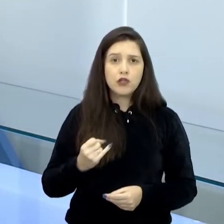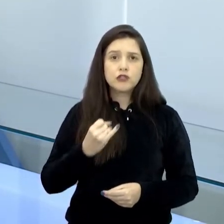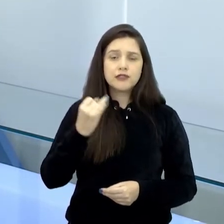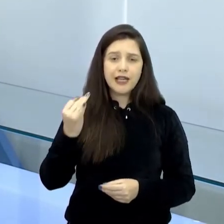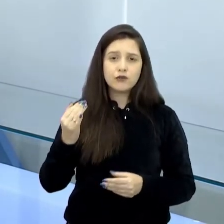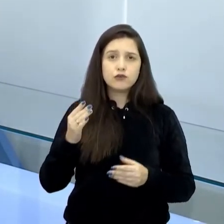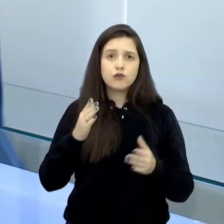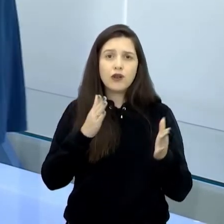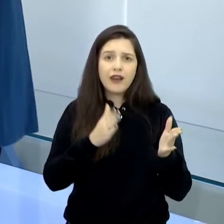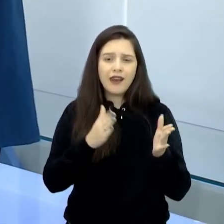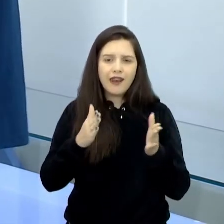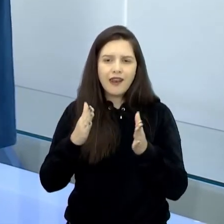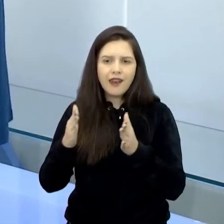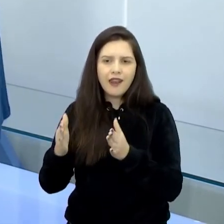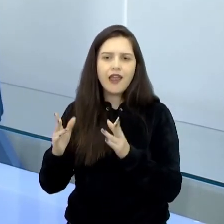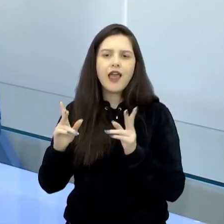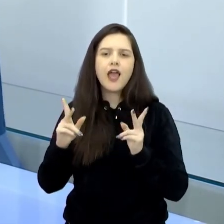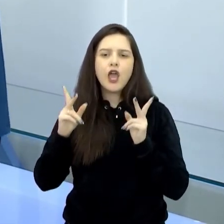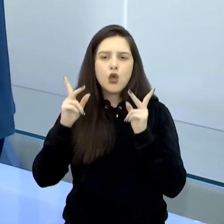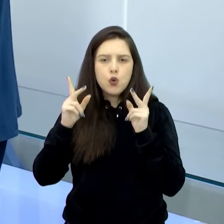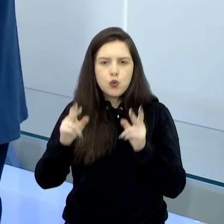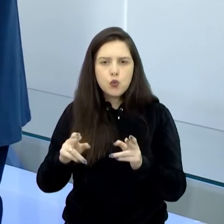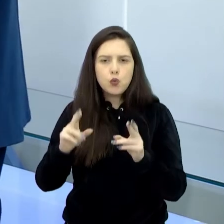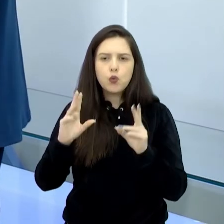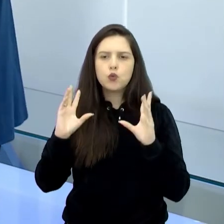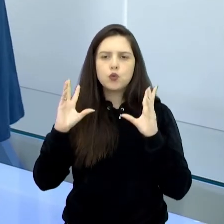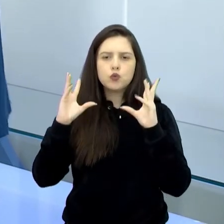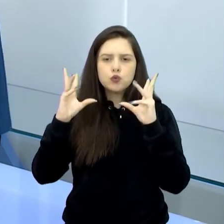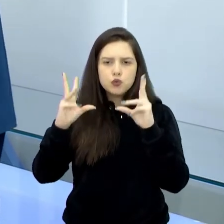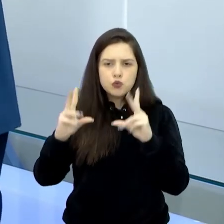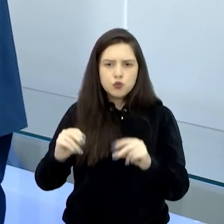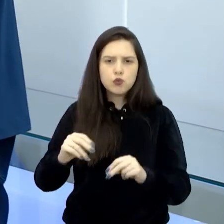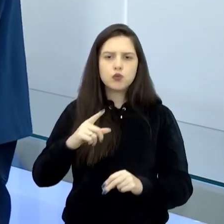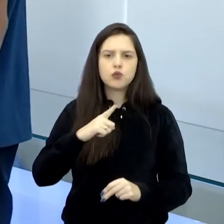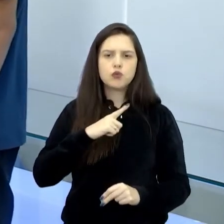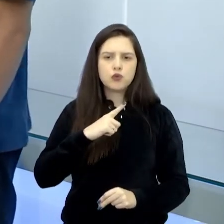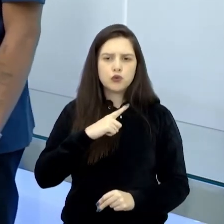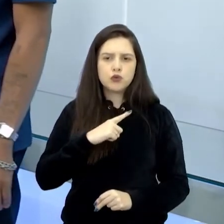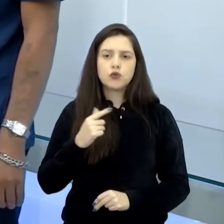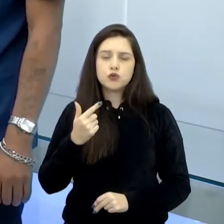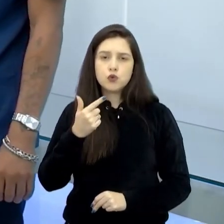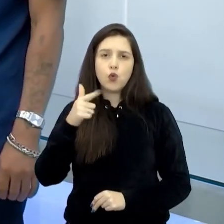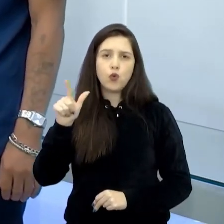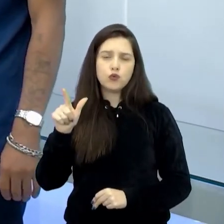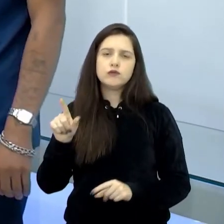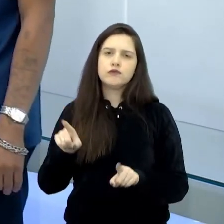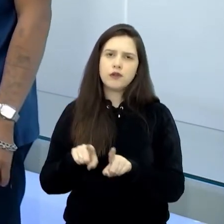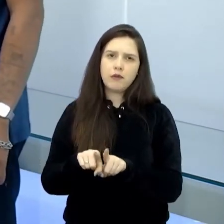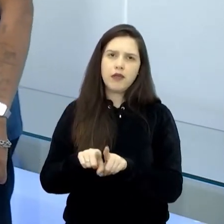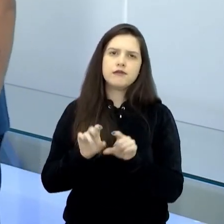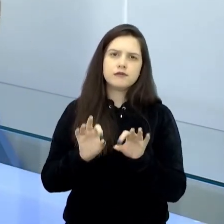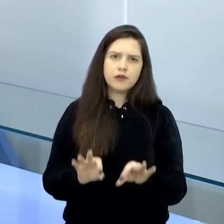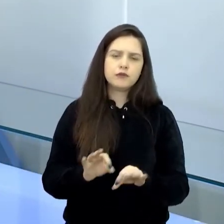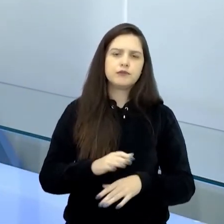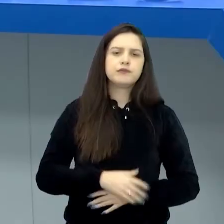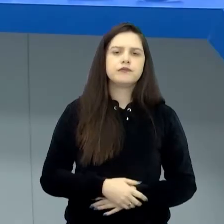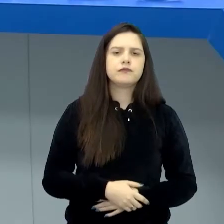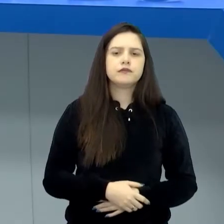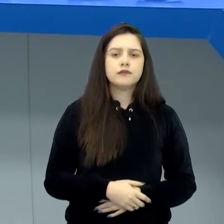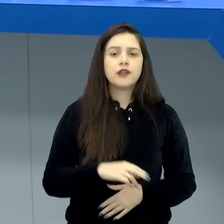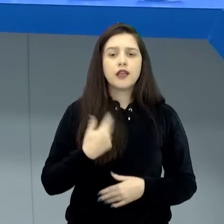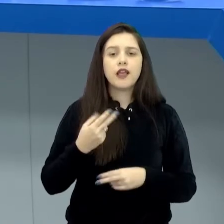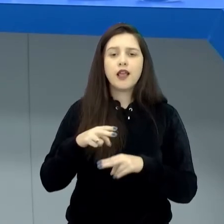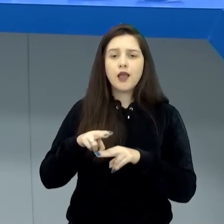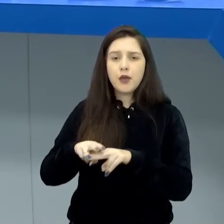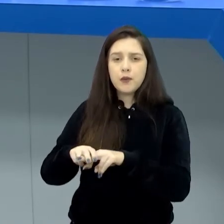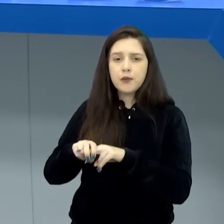lado, ela deve ser igual à quantidade de todos que eu tenho deste outro lado, certo? Certo, então aí por isso, né, que